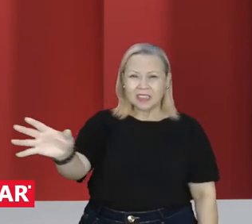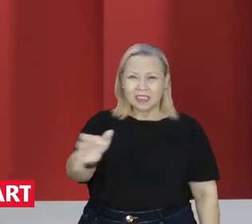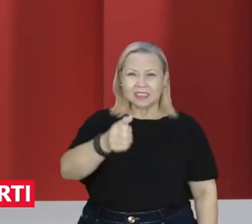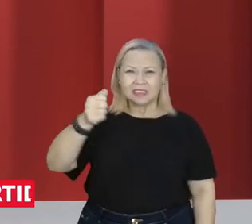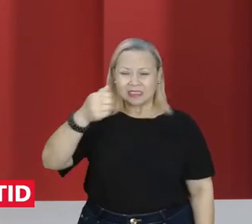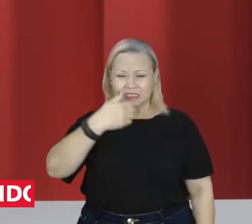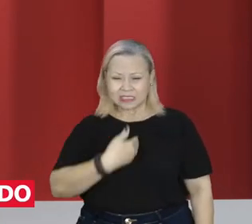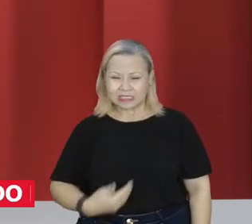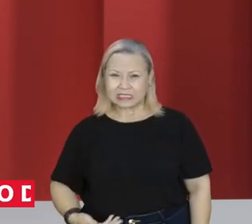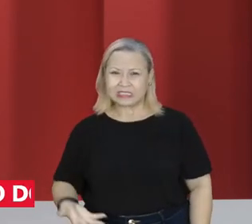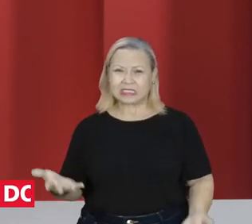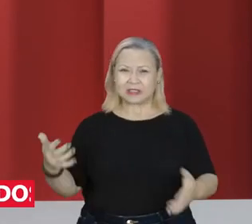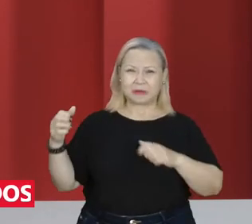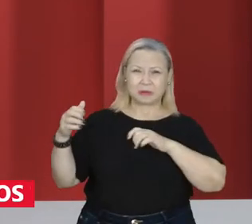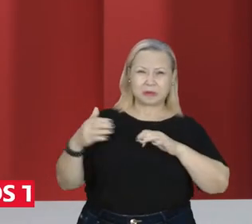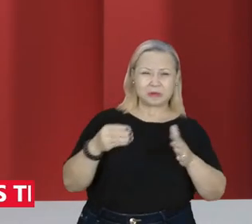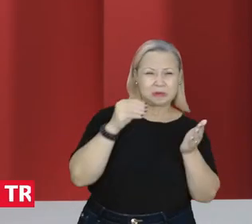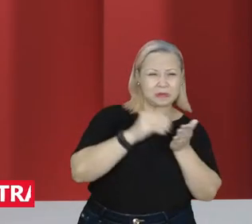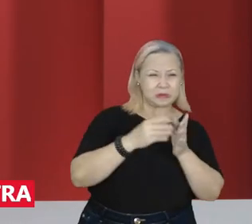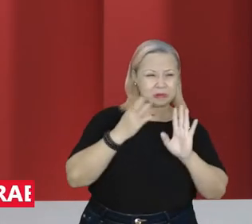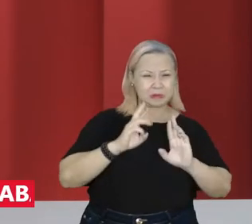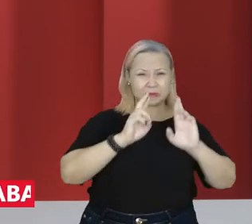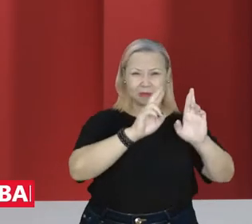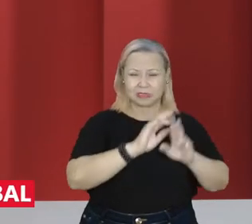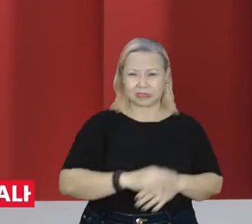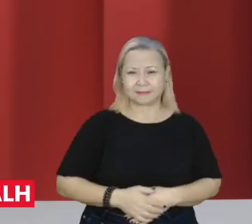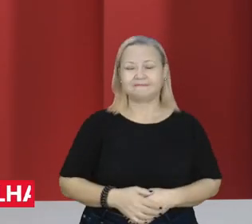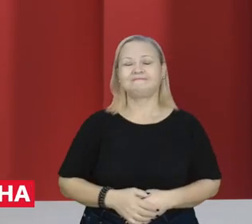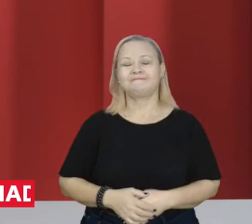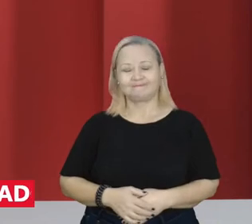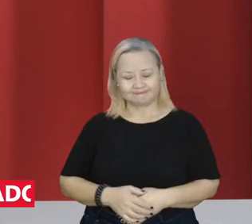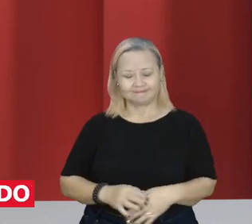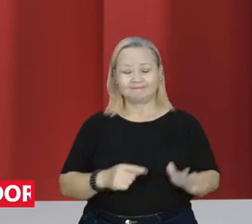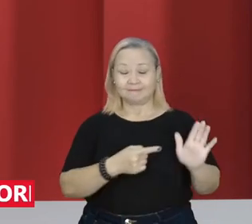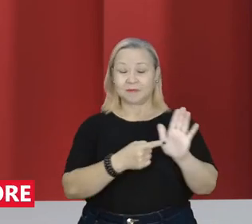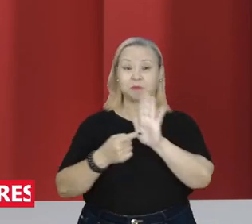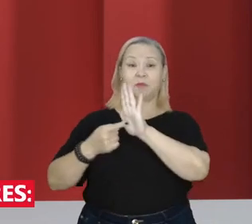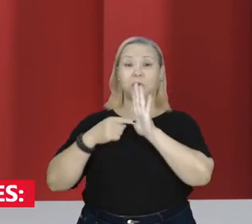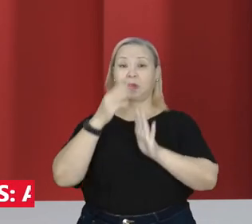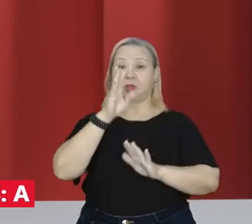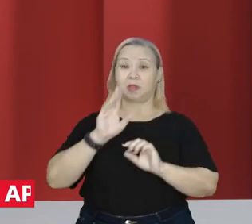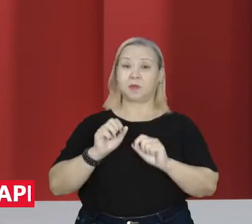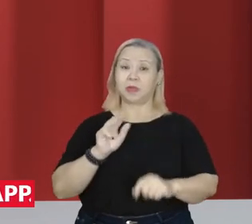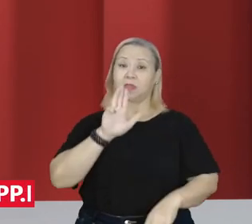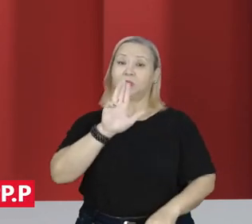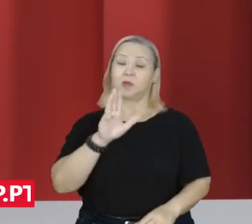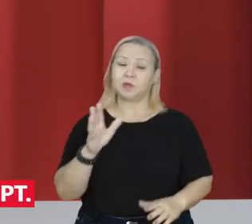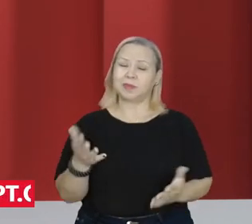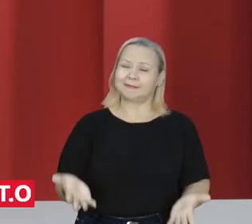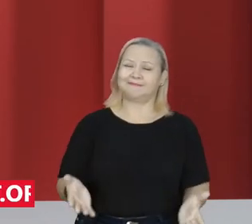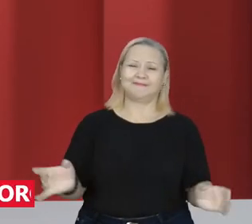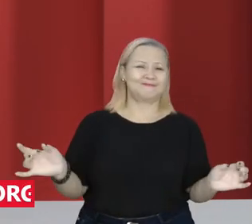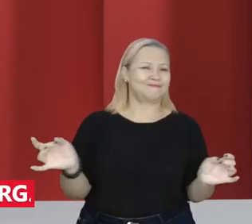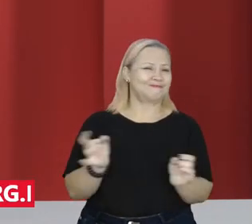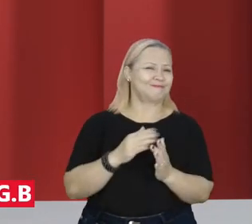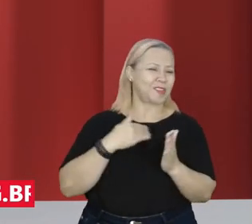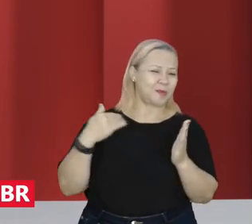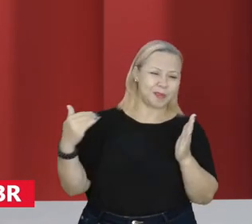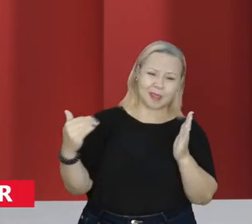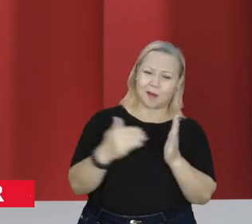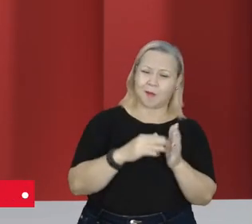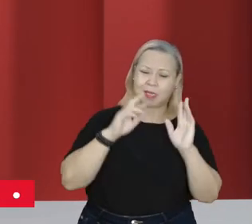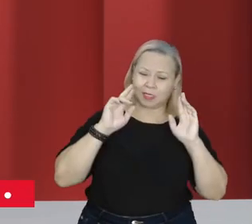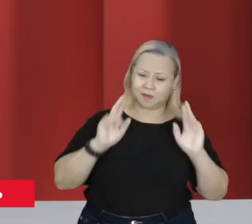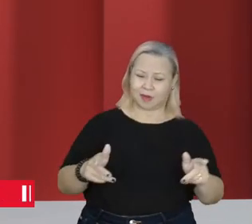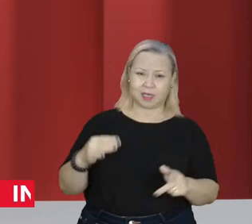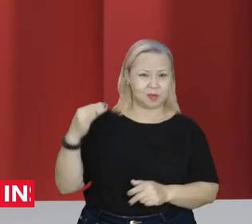um movimento super desrespeitoso. Enfim, a gente mostra que o Brasil de Lula é completamente diferente desse que